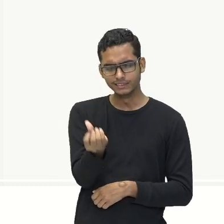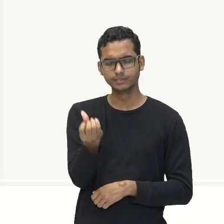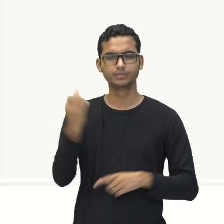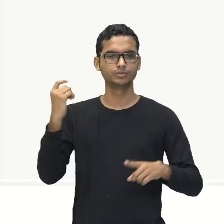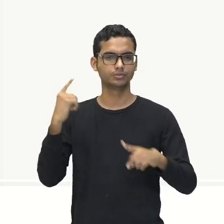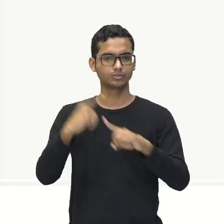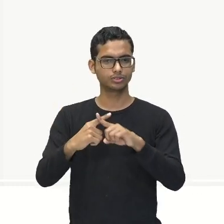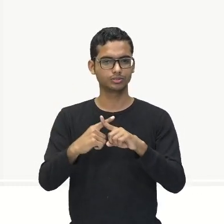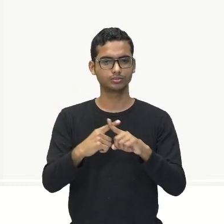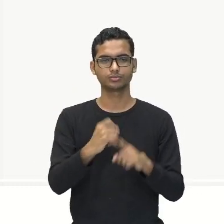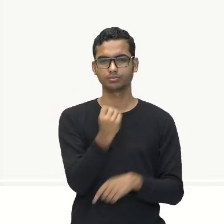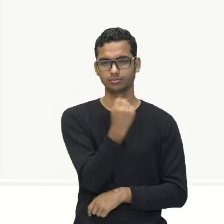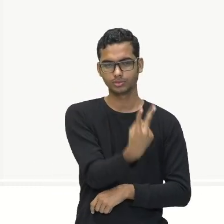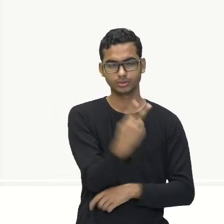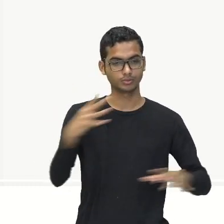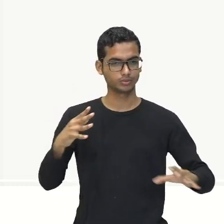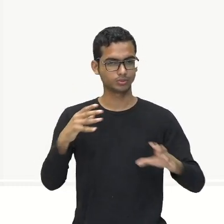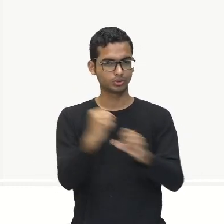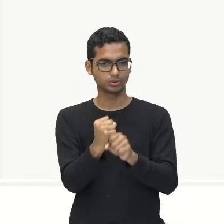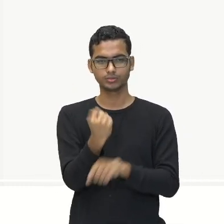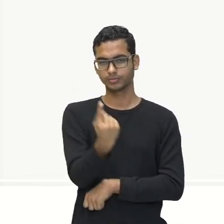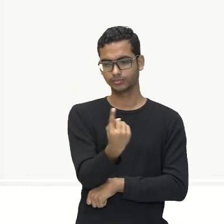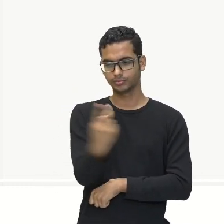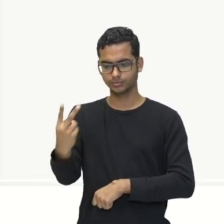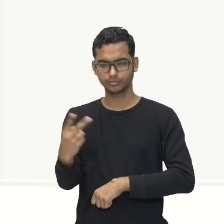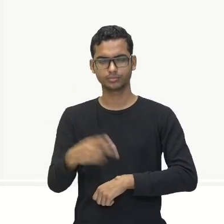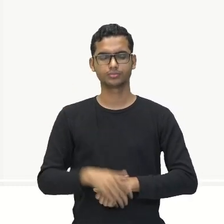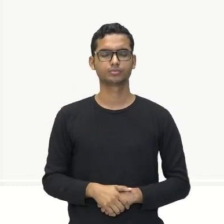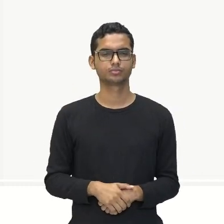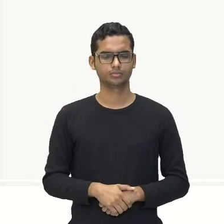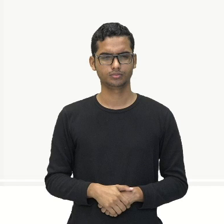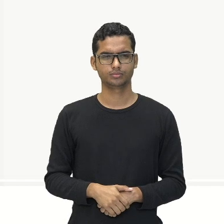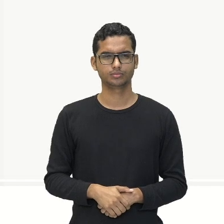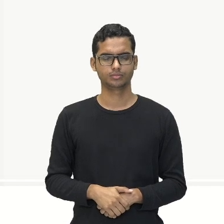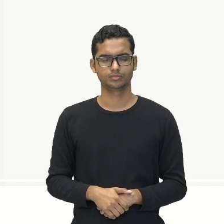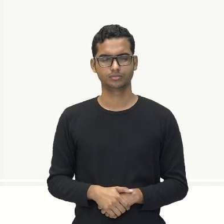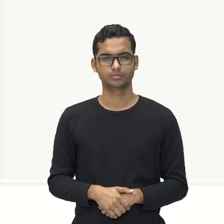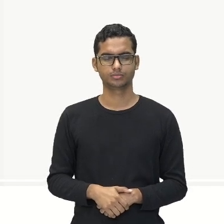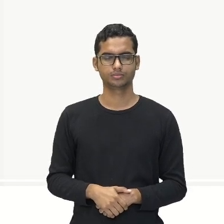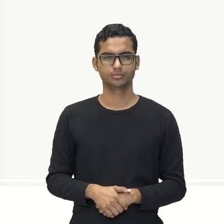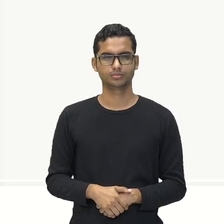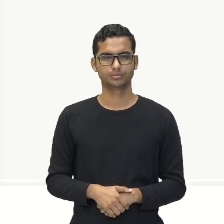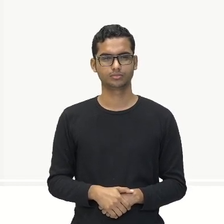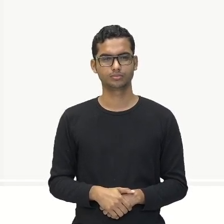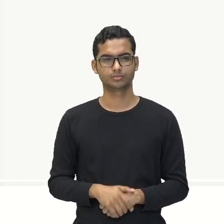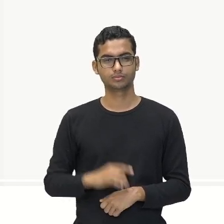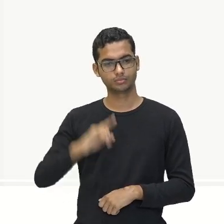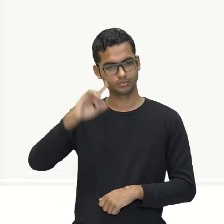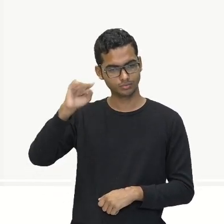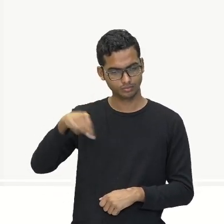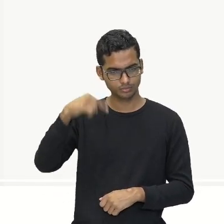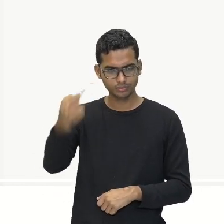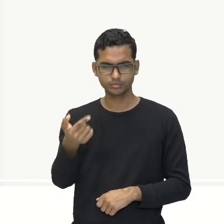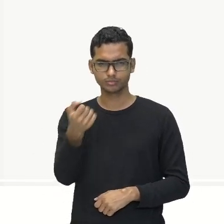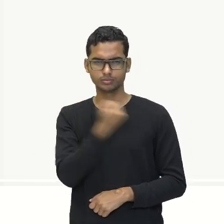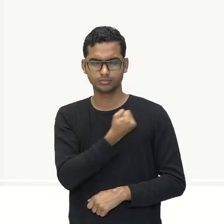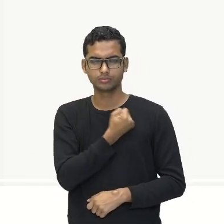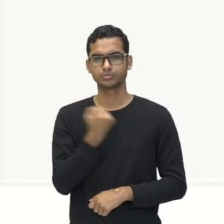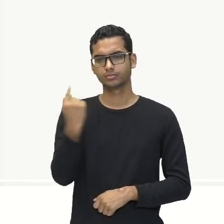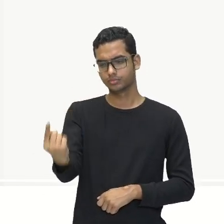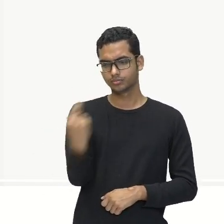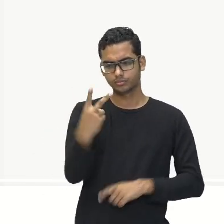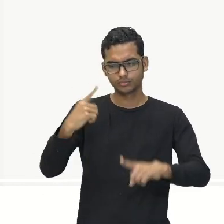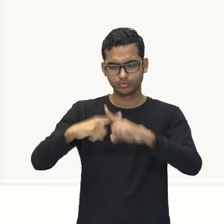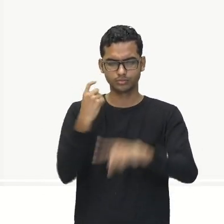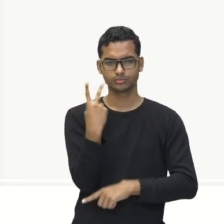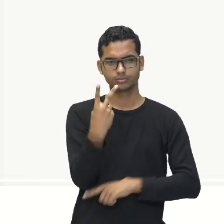razão. 2 vezes 6 é igual a 12. Vamos encontrar o próximo. 12